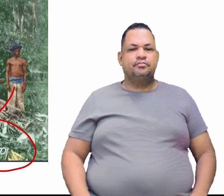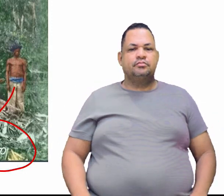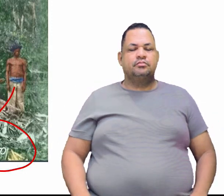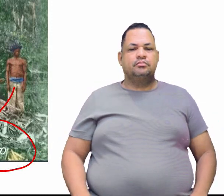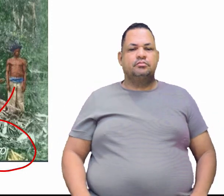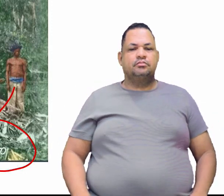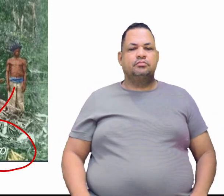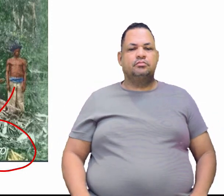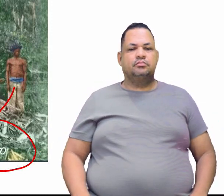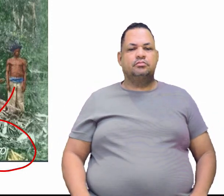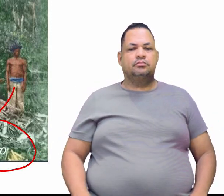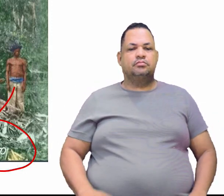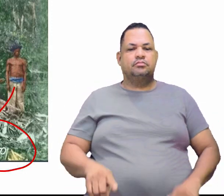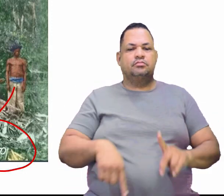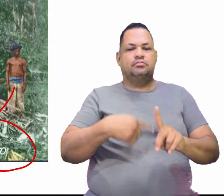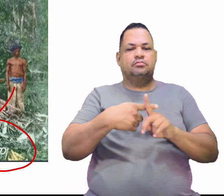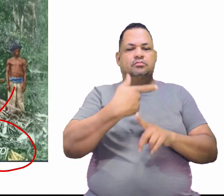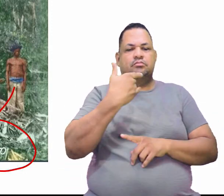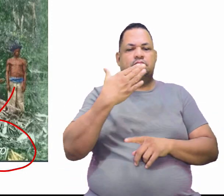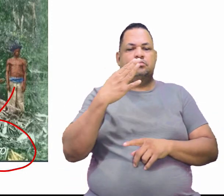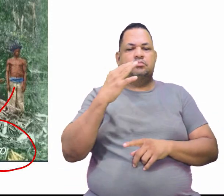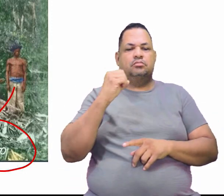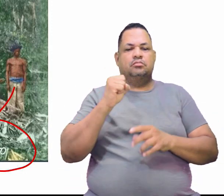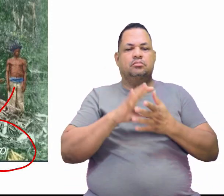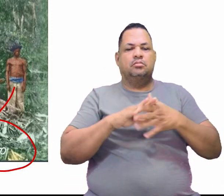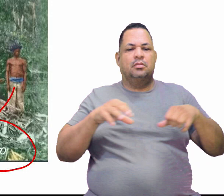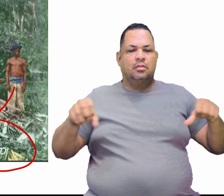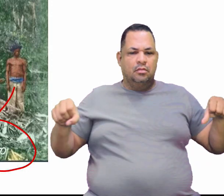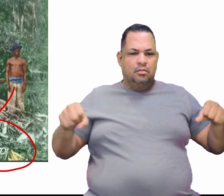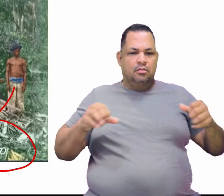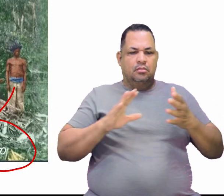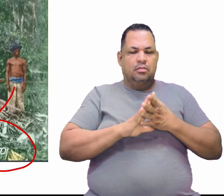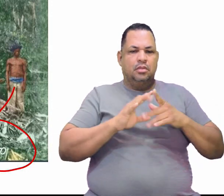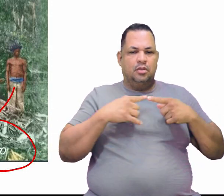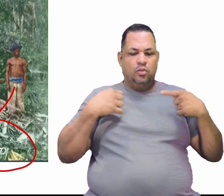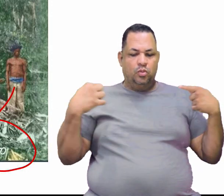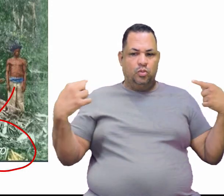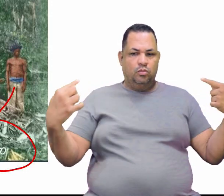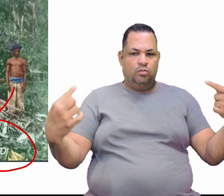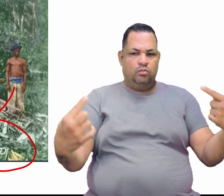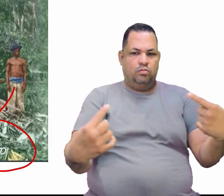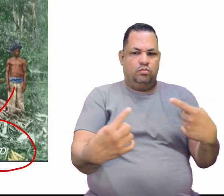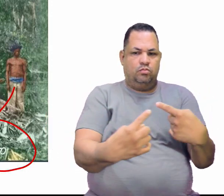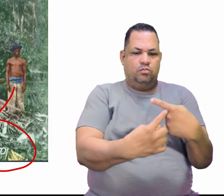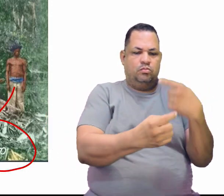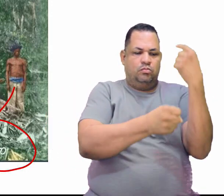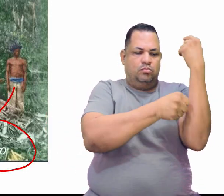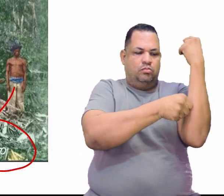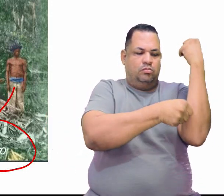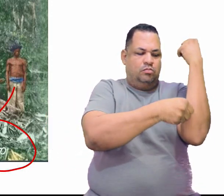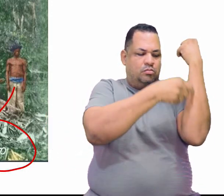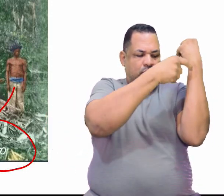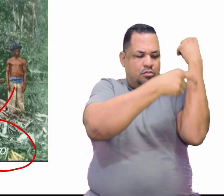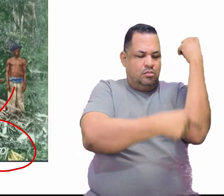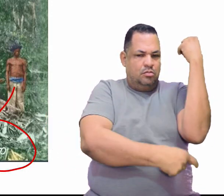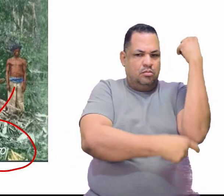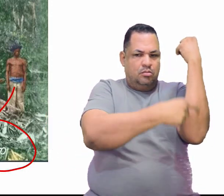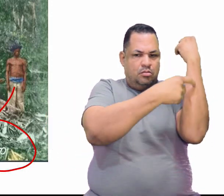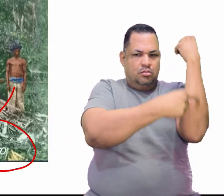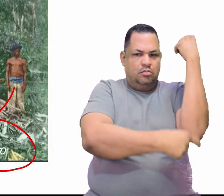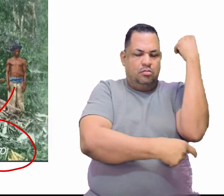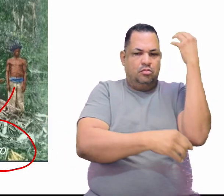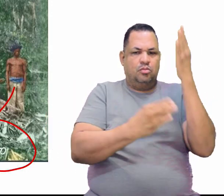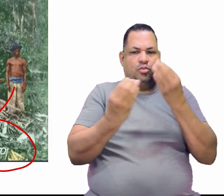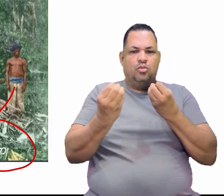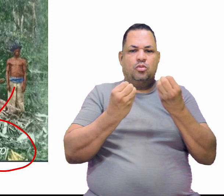ter mais de 20 homens para poder, dando as mãos para ver o tamanho. E aí, professor, como